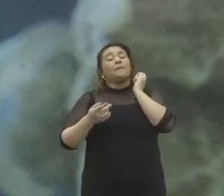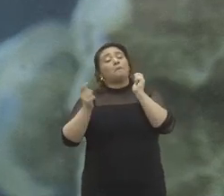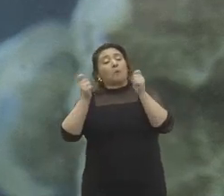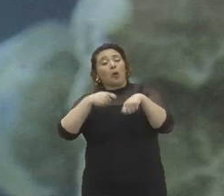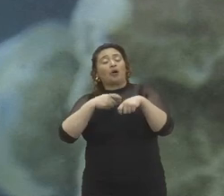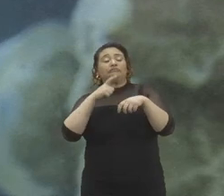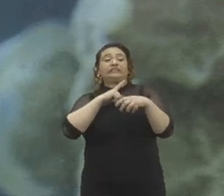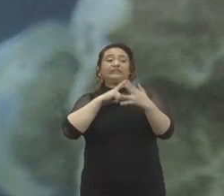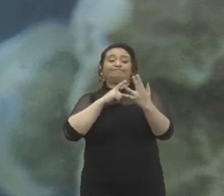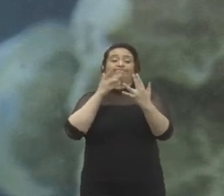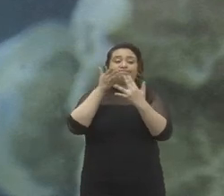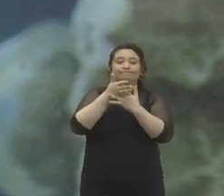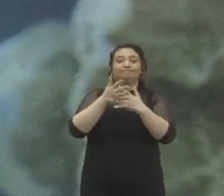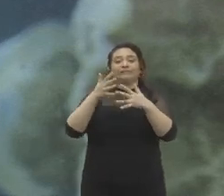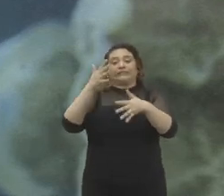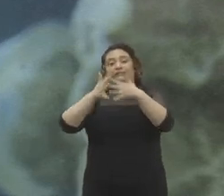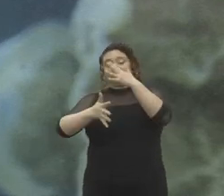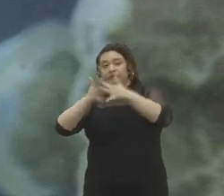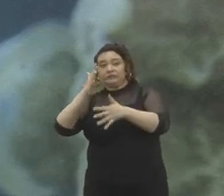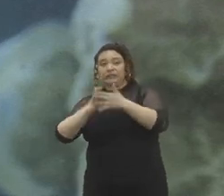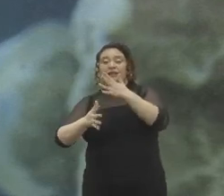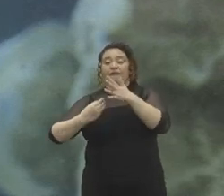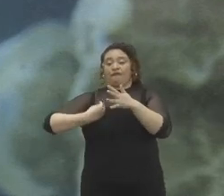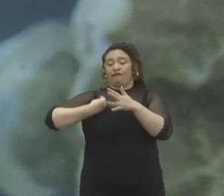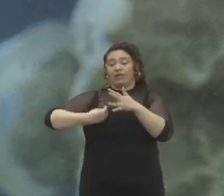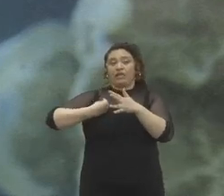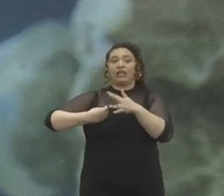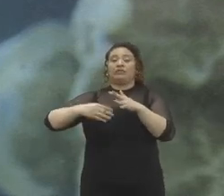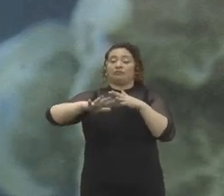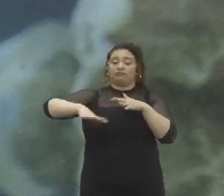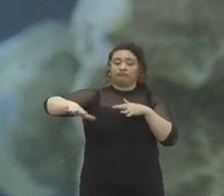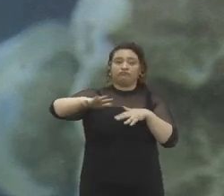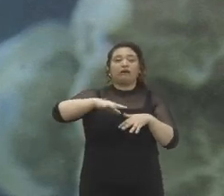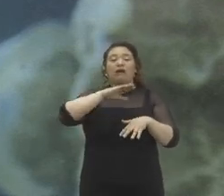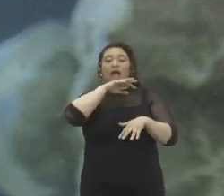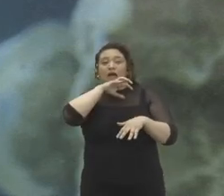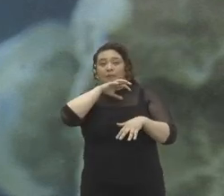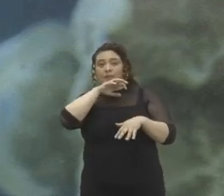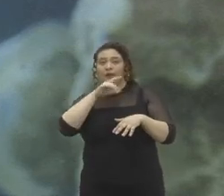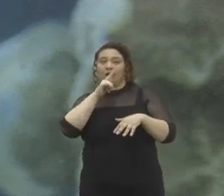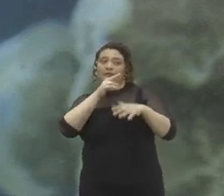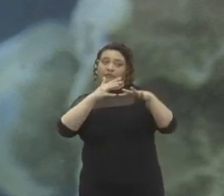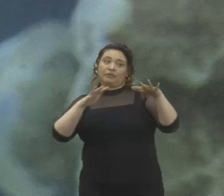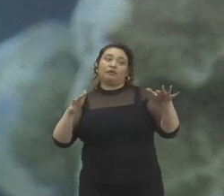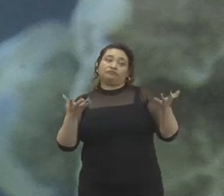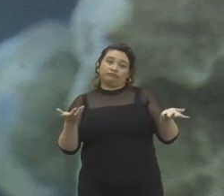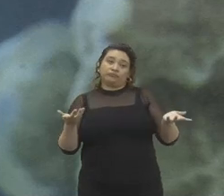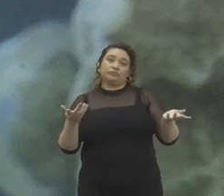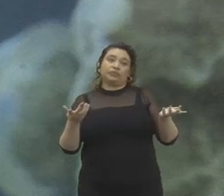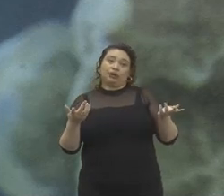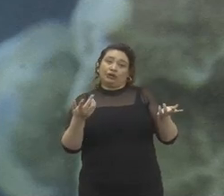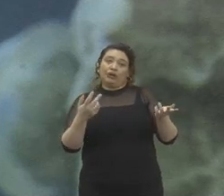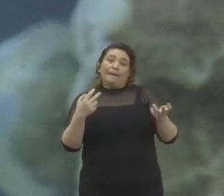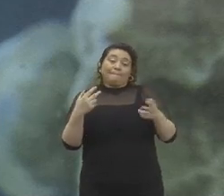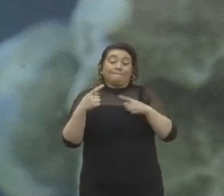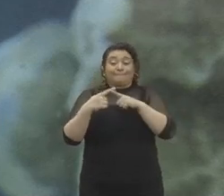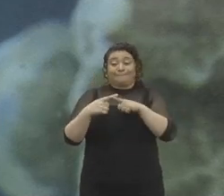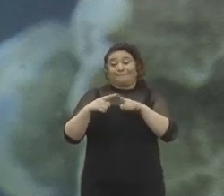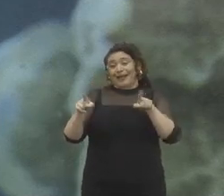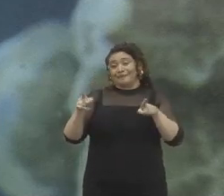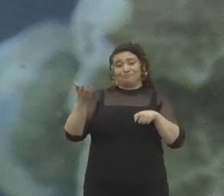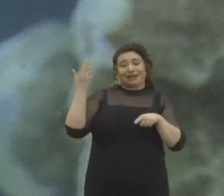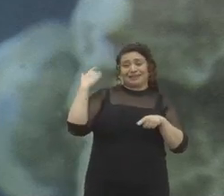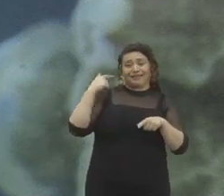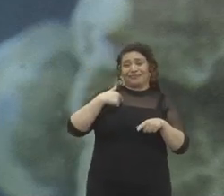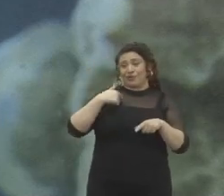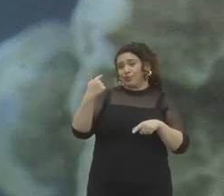ambiente e no com os animais com a vida selvagem eh acho que reprovável mas na época sei lá a gente não tinha